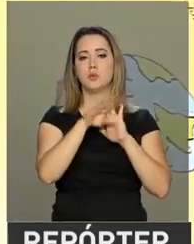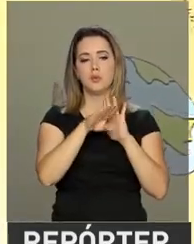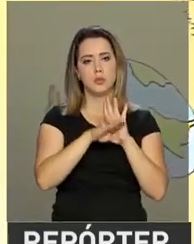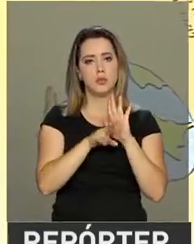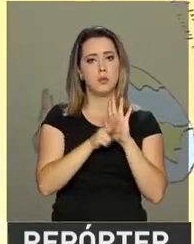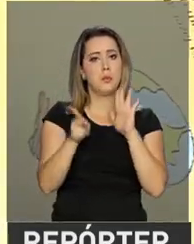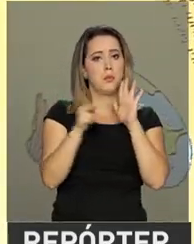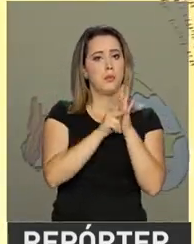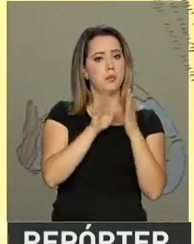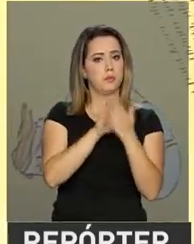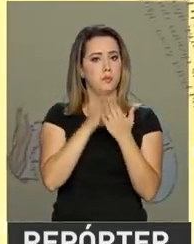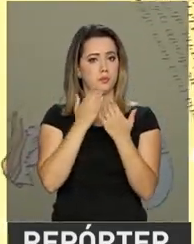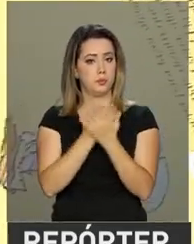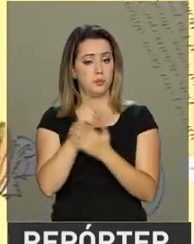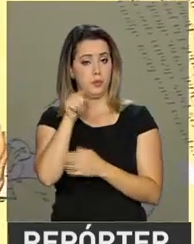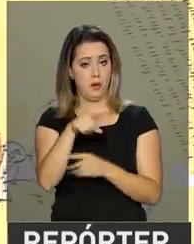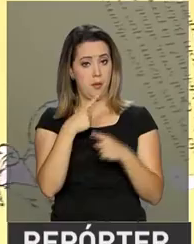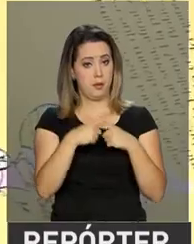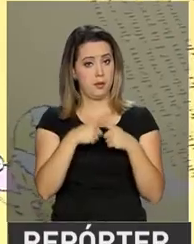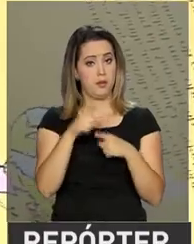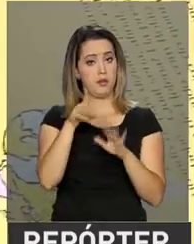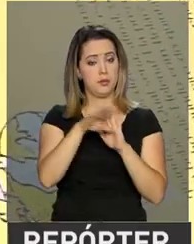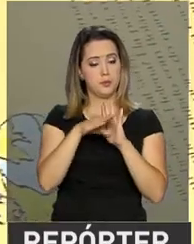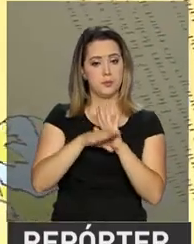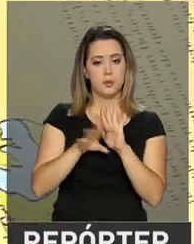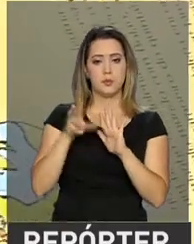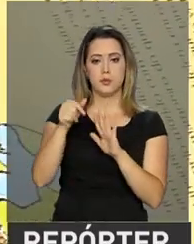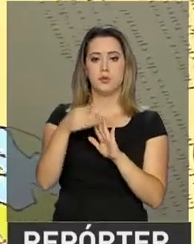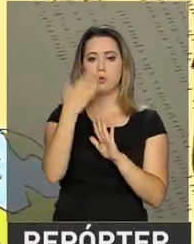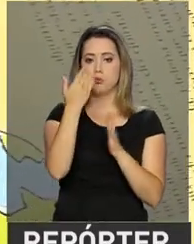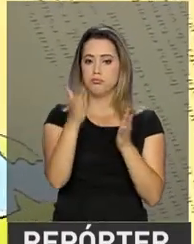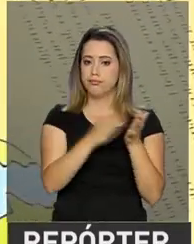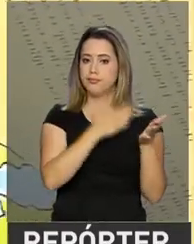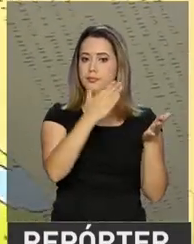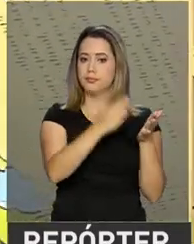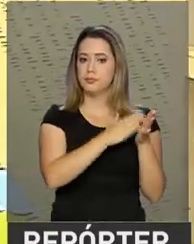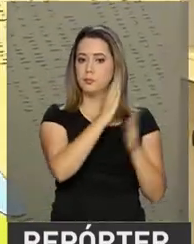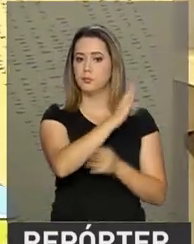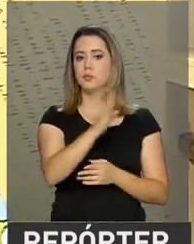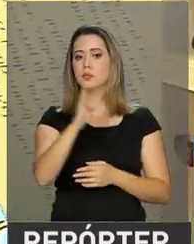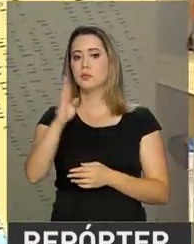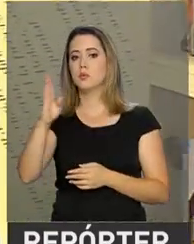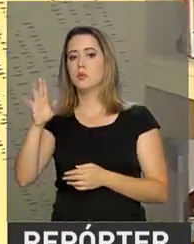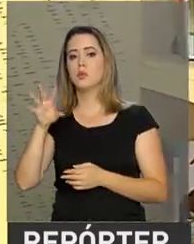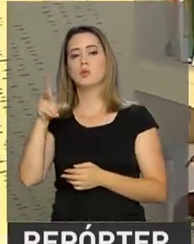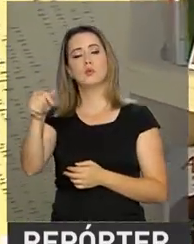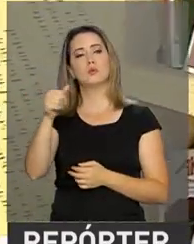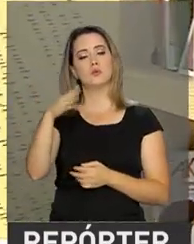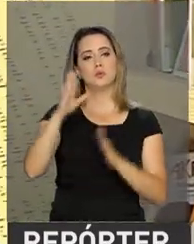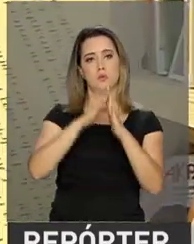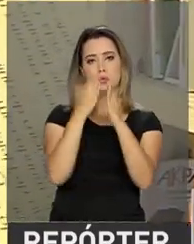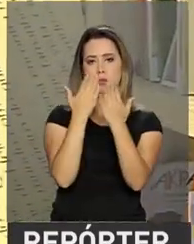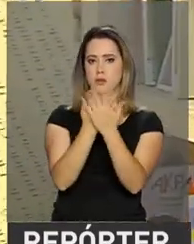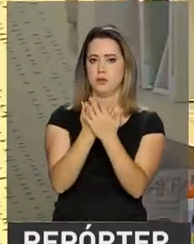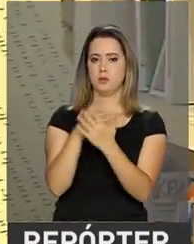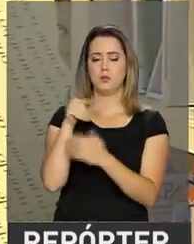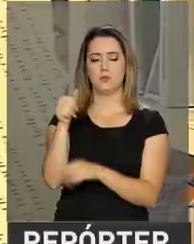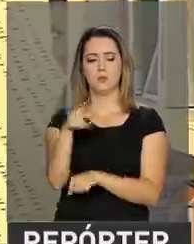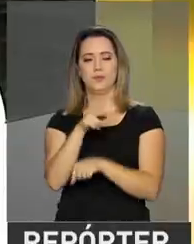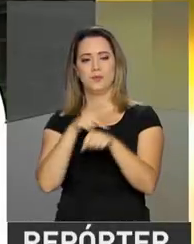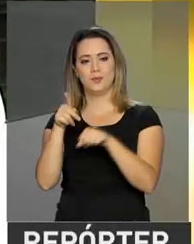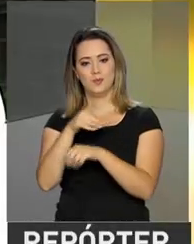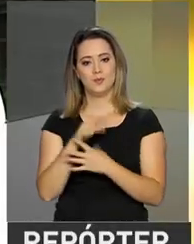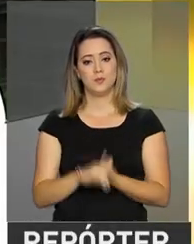Material Didático. E é graças a esse programa que todo esse acervo está presente nas bibliotecas das escolas públicas do Brasil